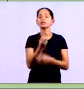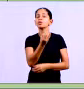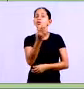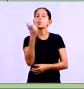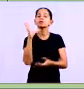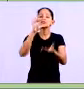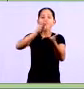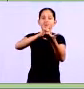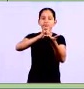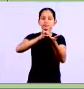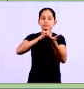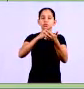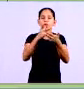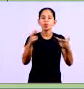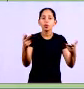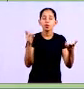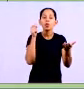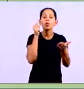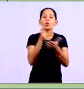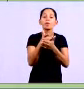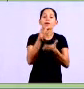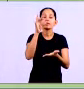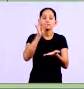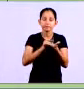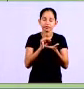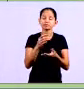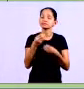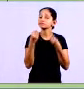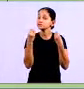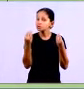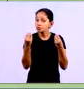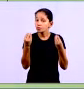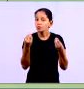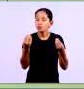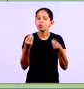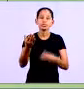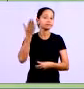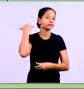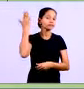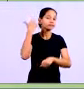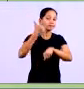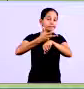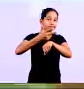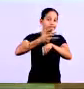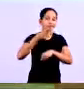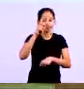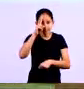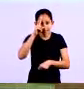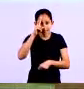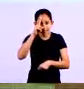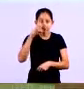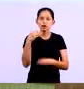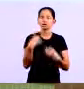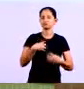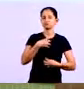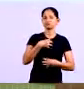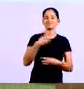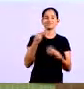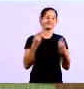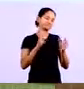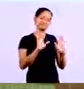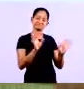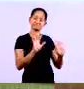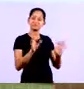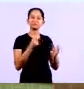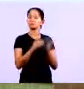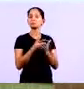mercadoria? Quanto aí aquela ideia da enquete, da primeira enquete. Poxa, a tributação te incomoda? Não, não me incomoda,